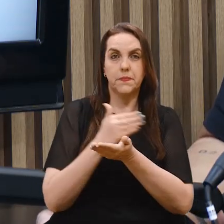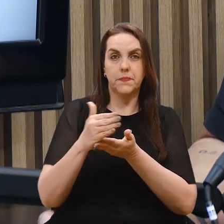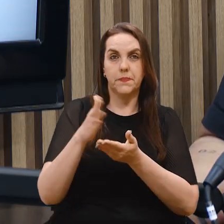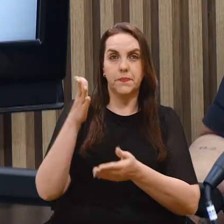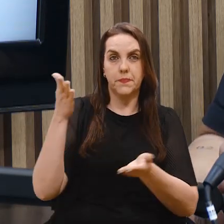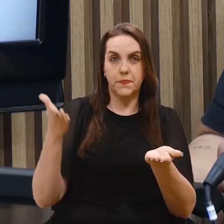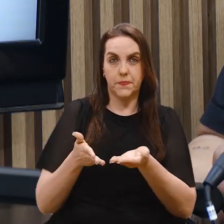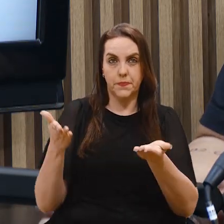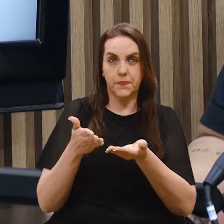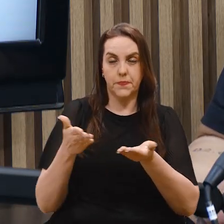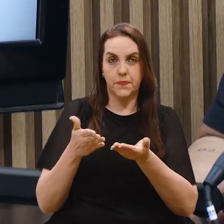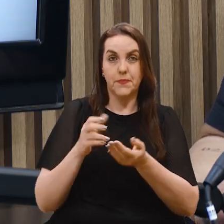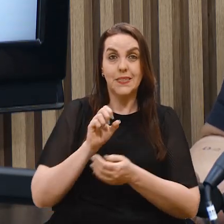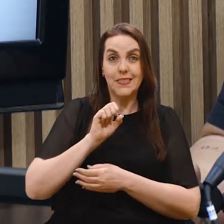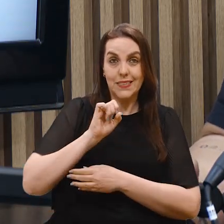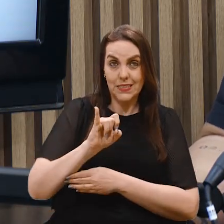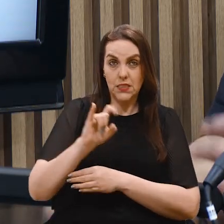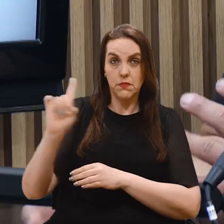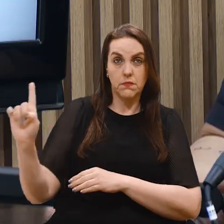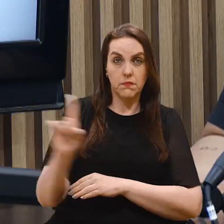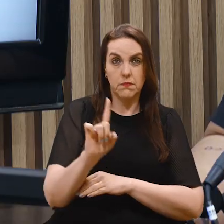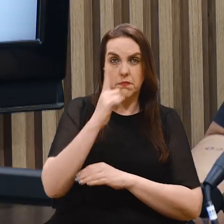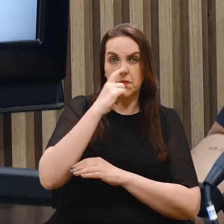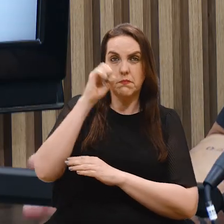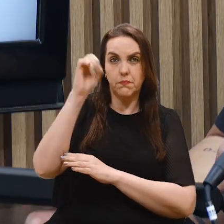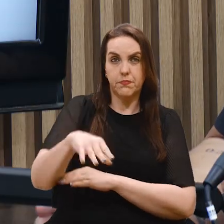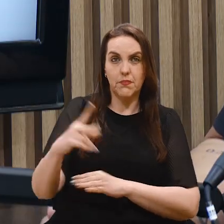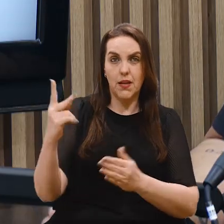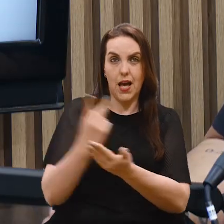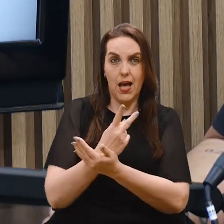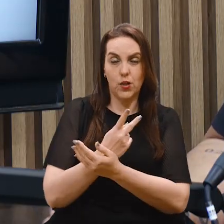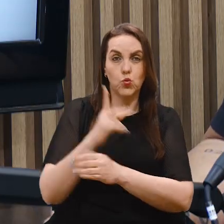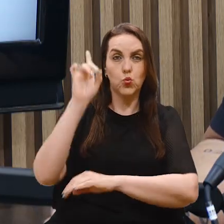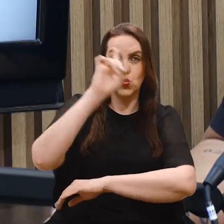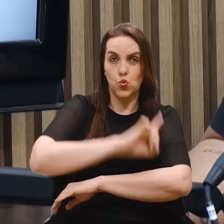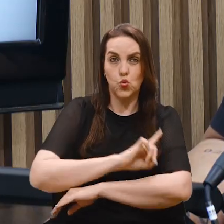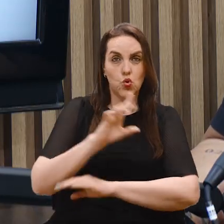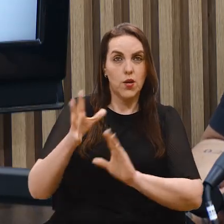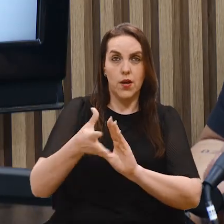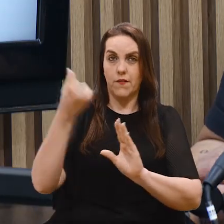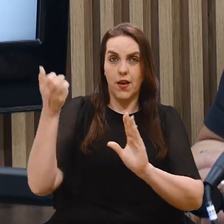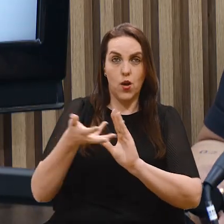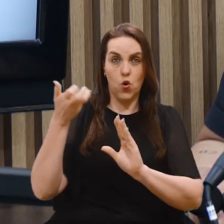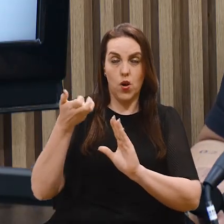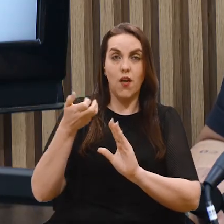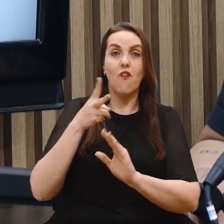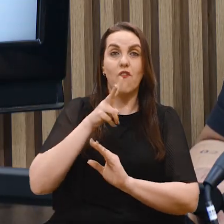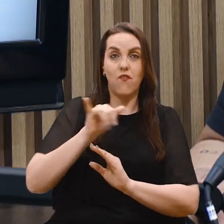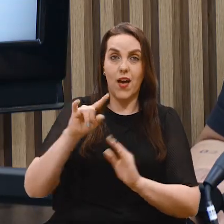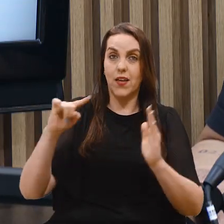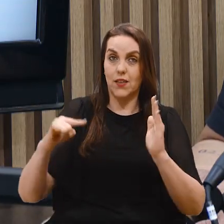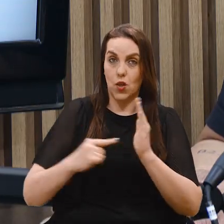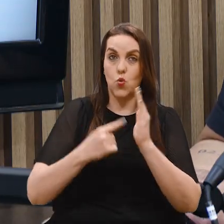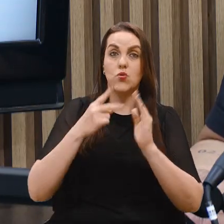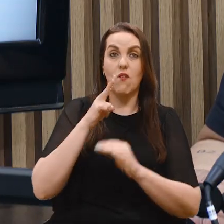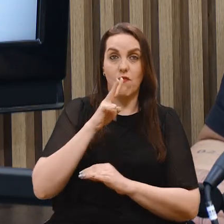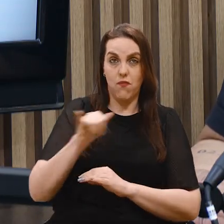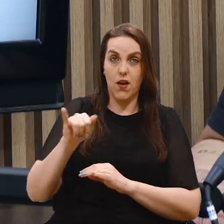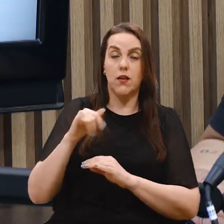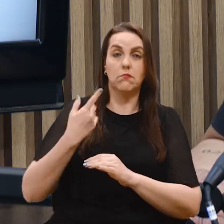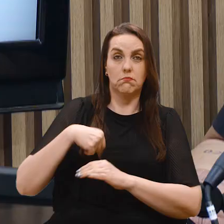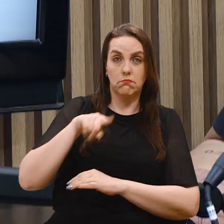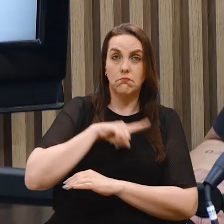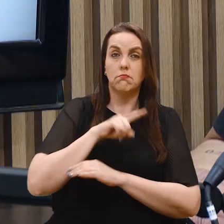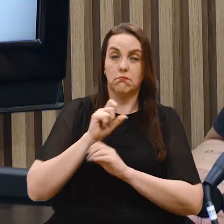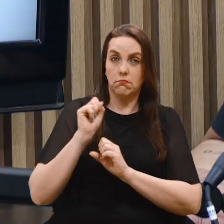agora, quem for lá colocar no dia que não é o descarte irregular, vai ser denunciado, vamos sim,